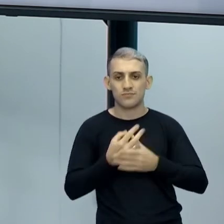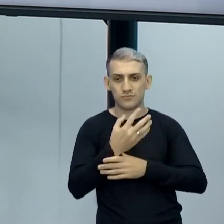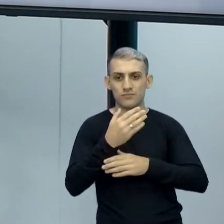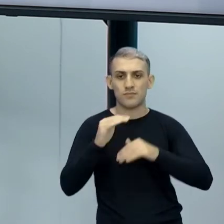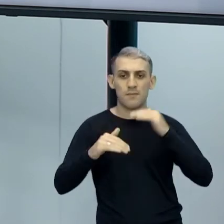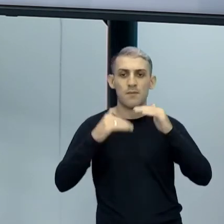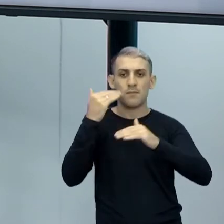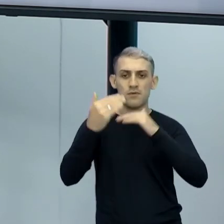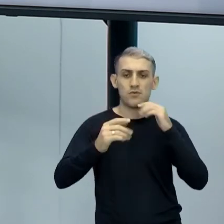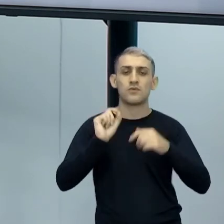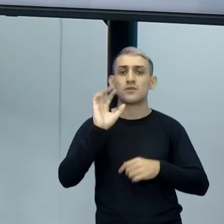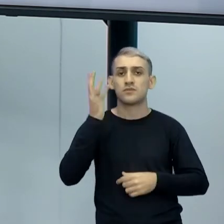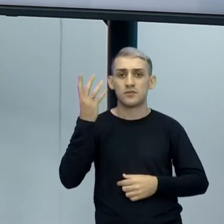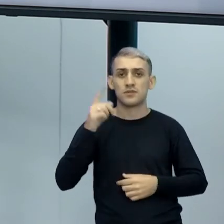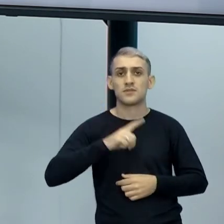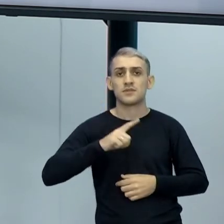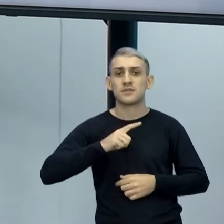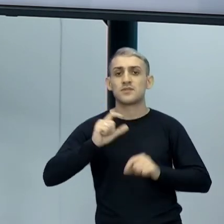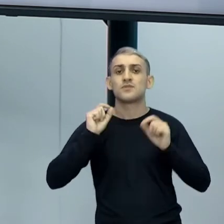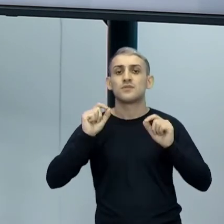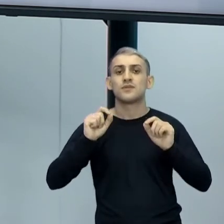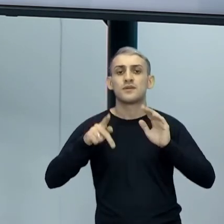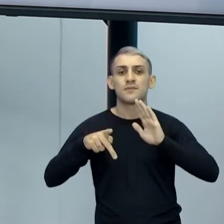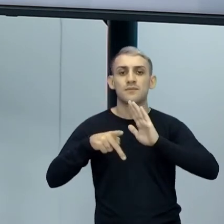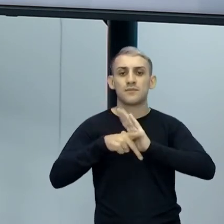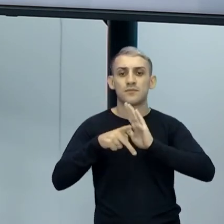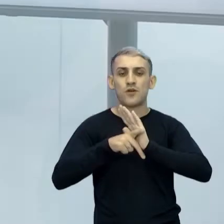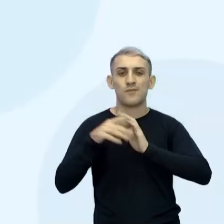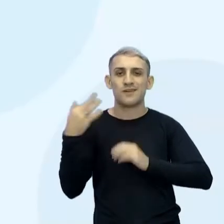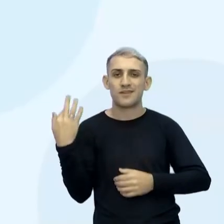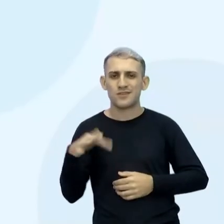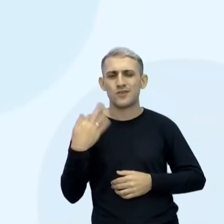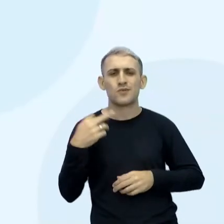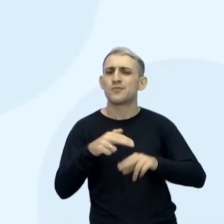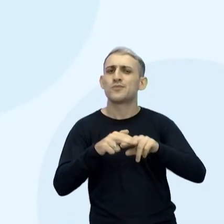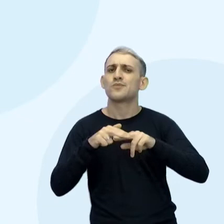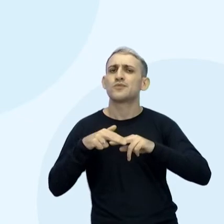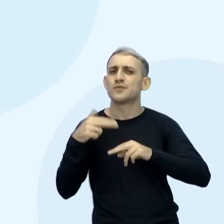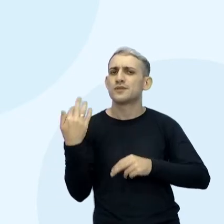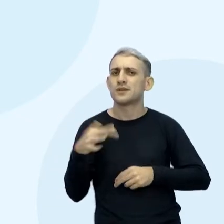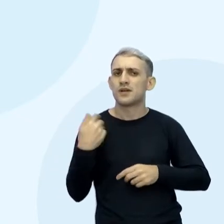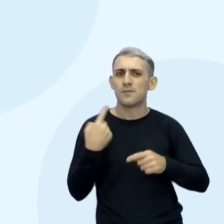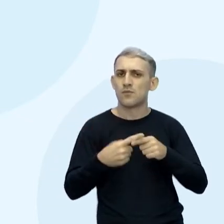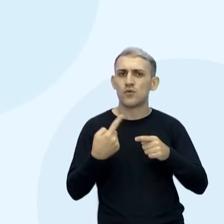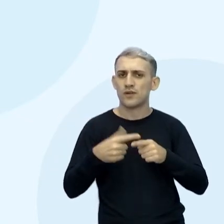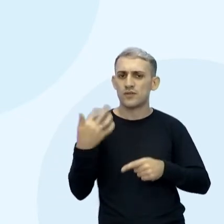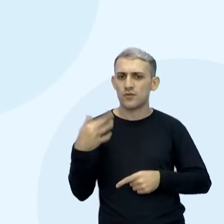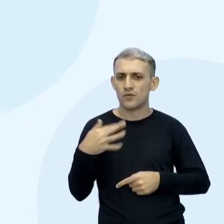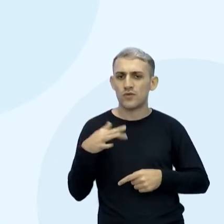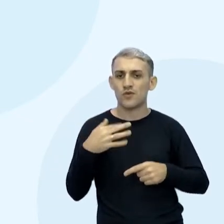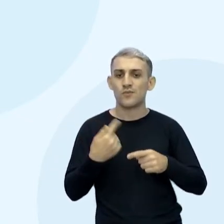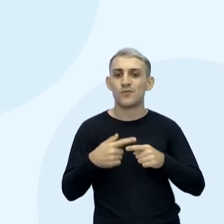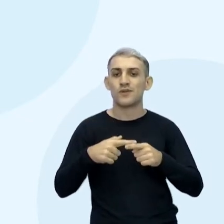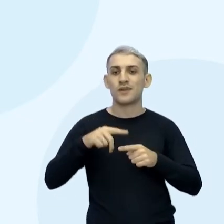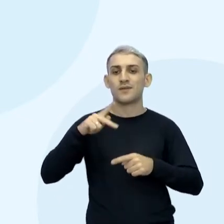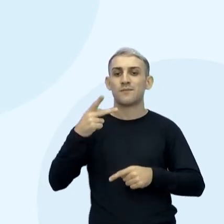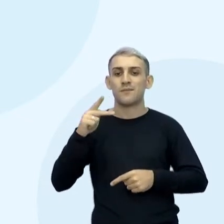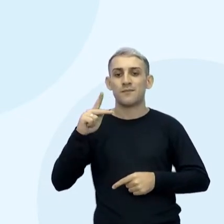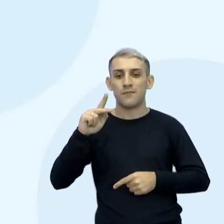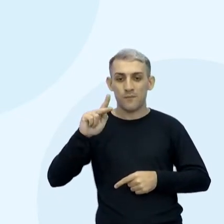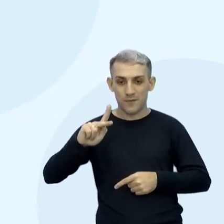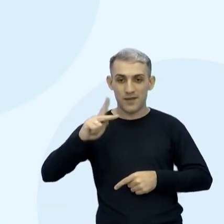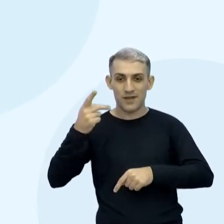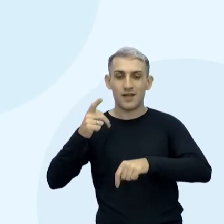aí o que acontece é que vai causar o quê? A dor. Por que vai causar a dor? Porque diminui, galera, o pH do